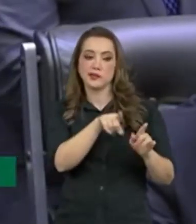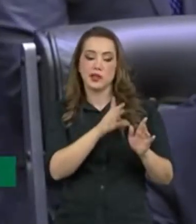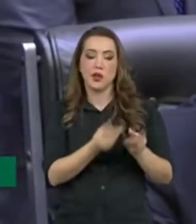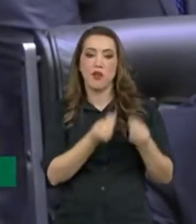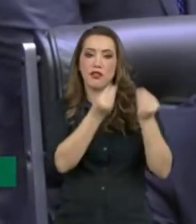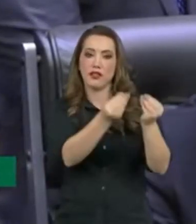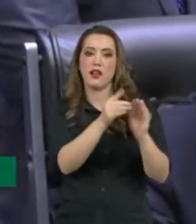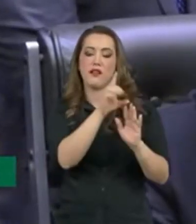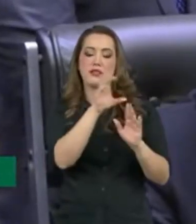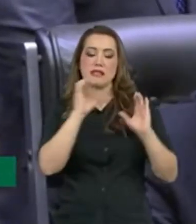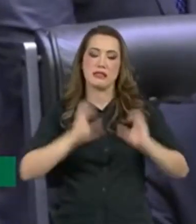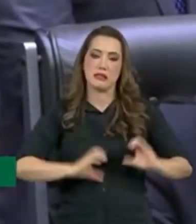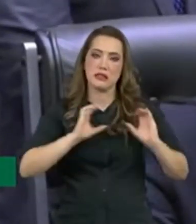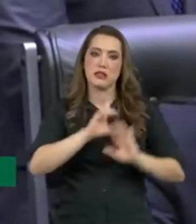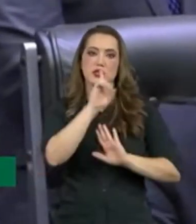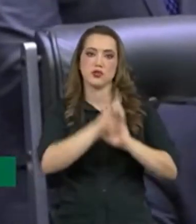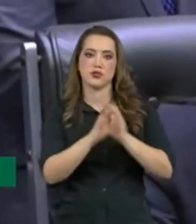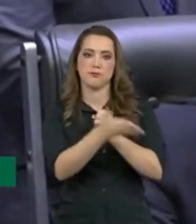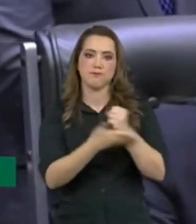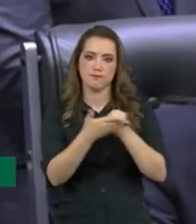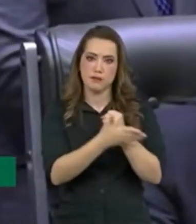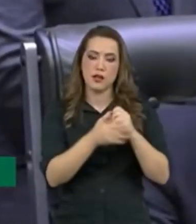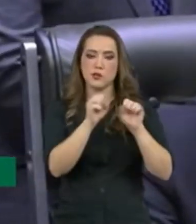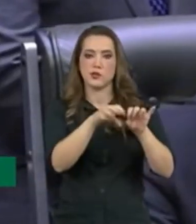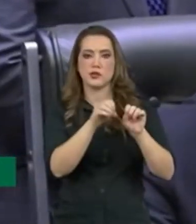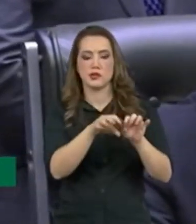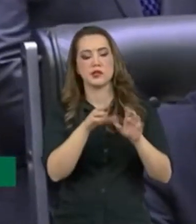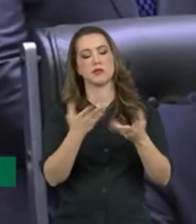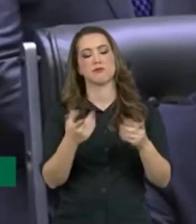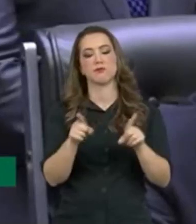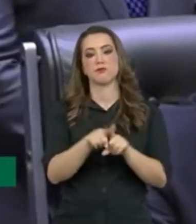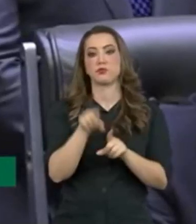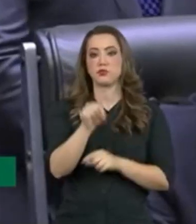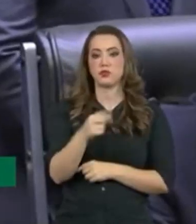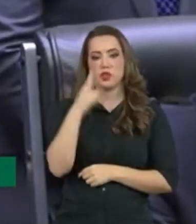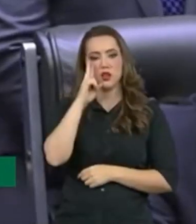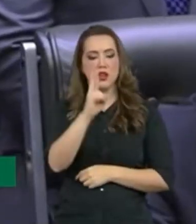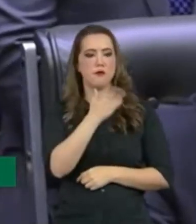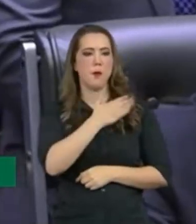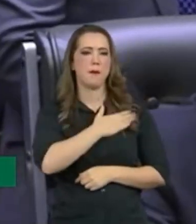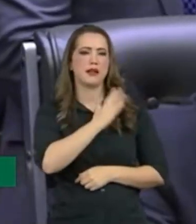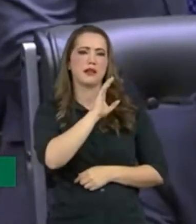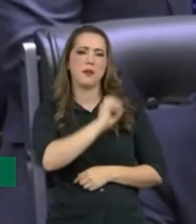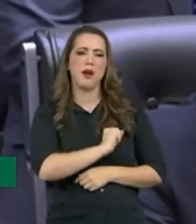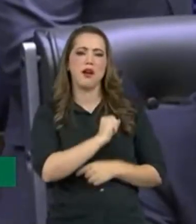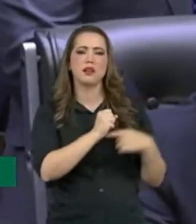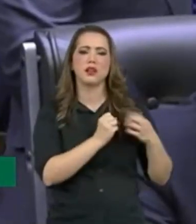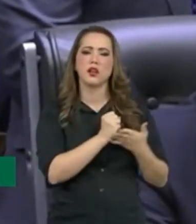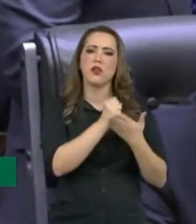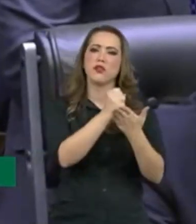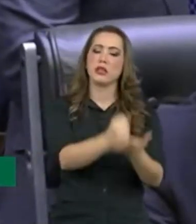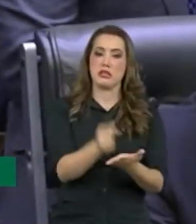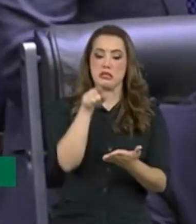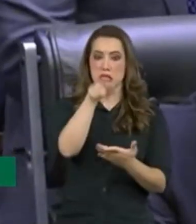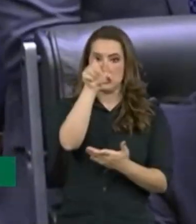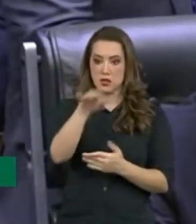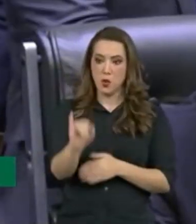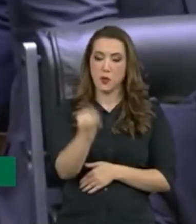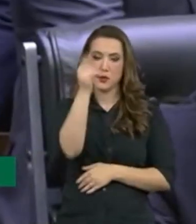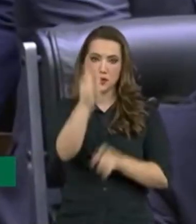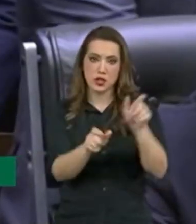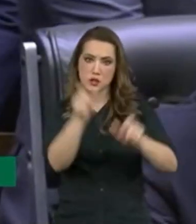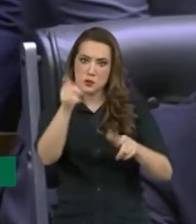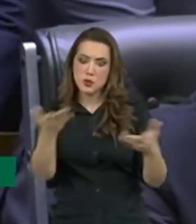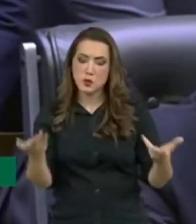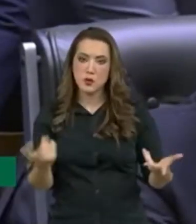essenciais, a saúde e a educação. Vi o sonho de uma pátria generosa que ofereça oportunidades a seus filhos e